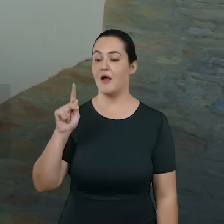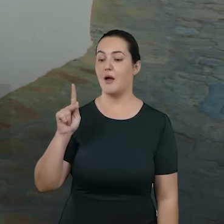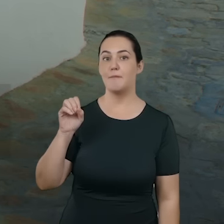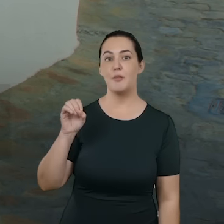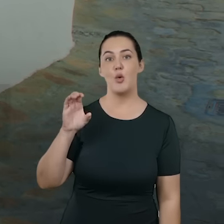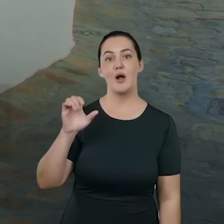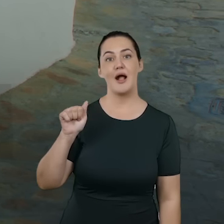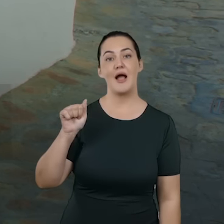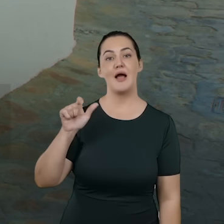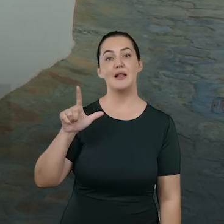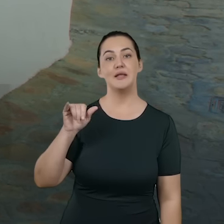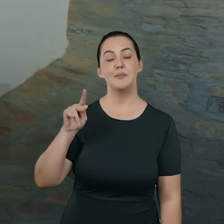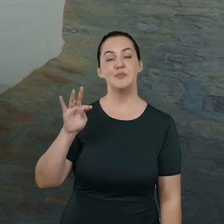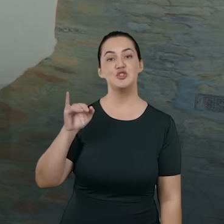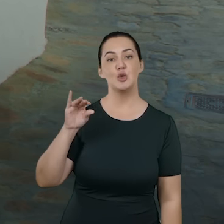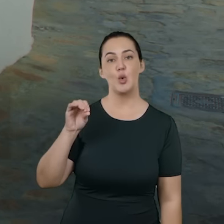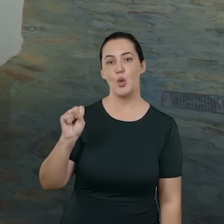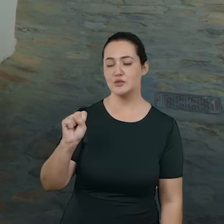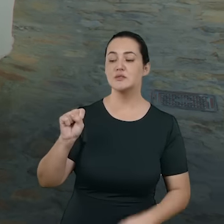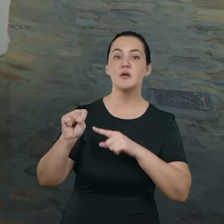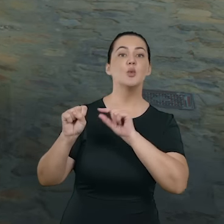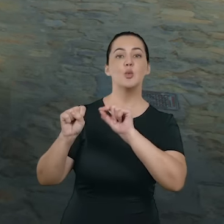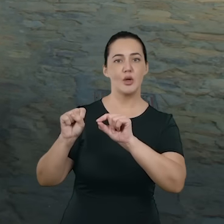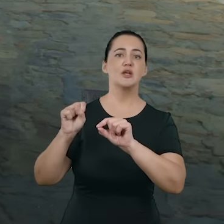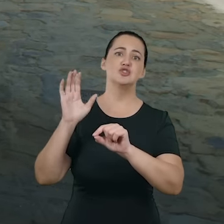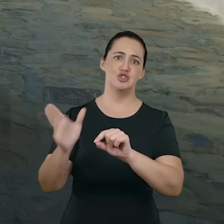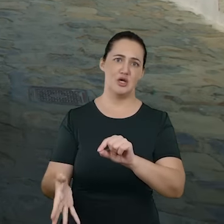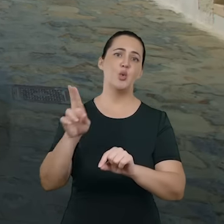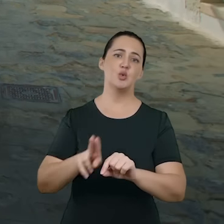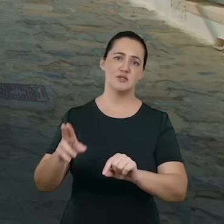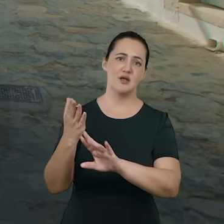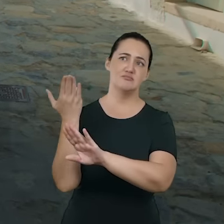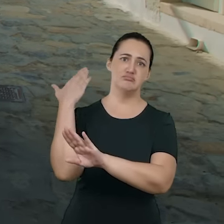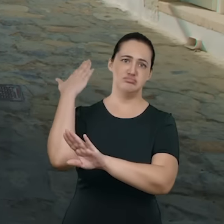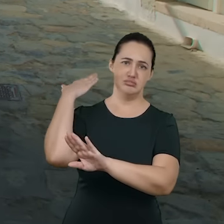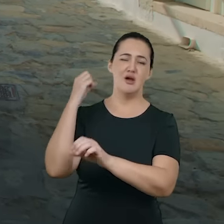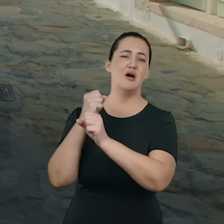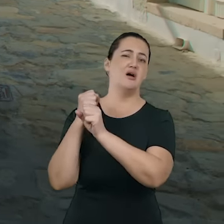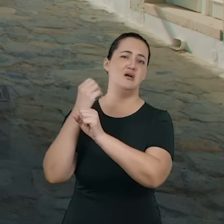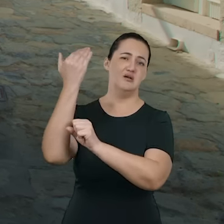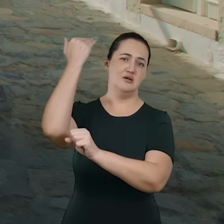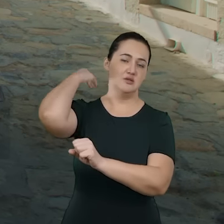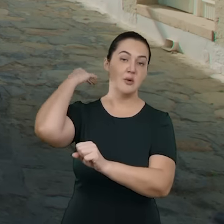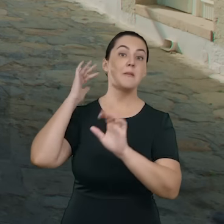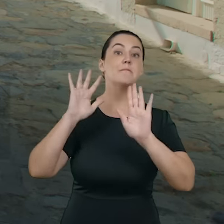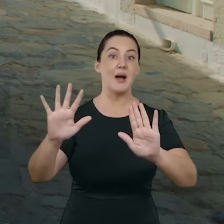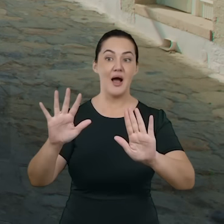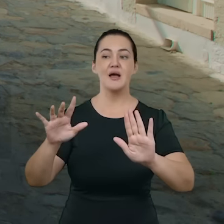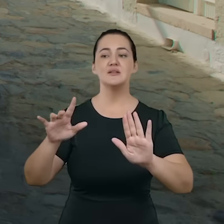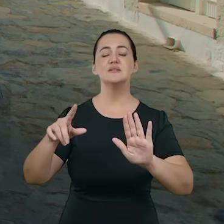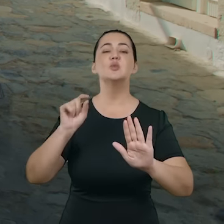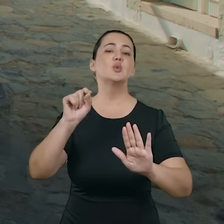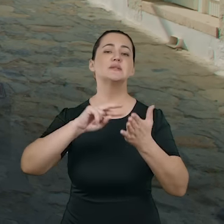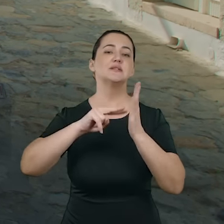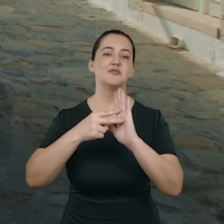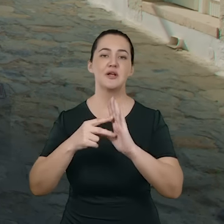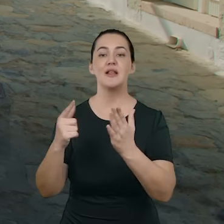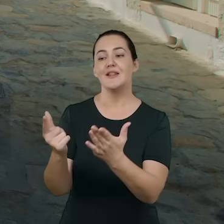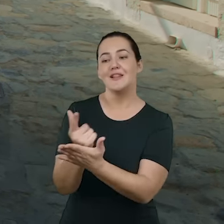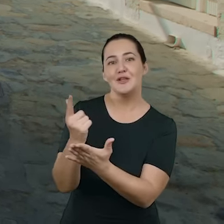palavra apocalíptica, ela é cunhada posteriormente, mas ela ilustra aqueles livros judeus que têm esse tipo